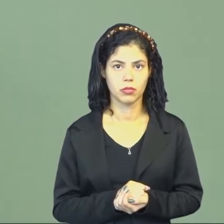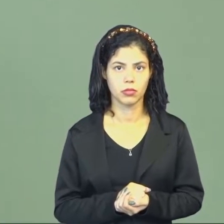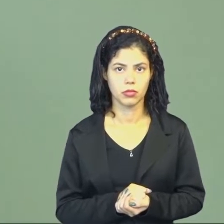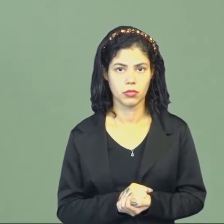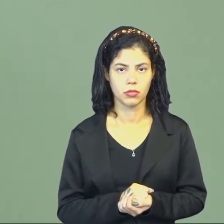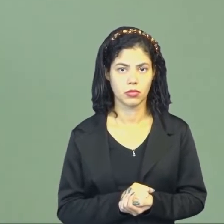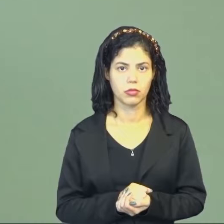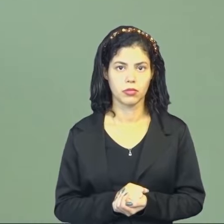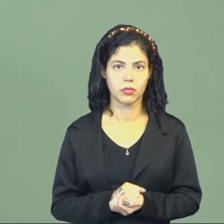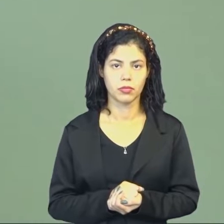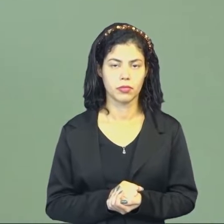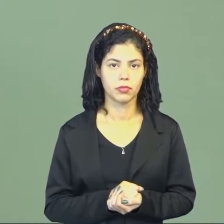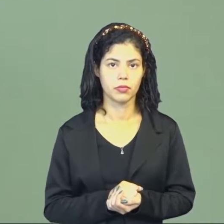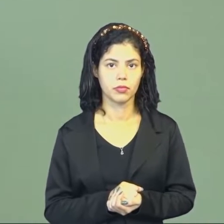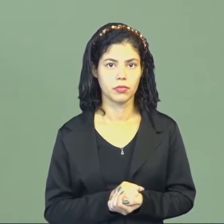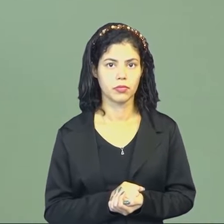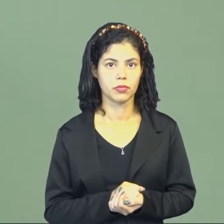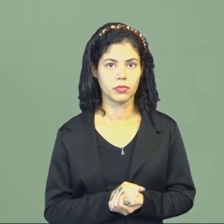Continuando.